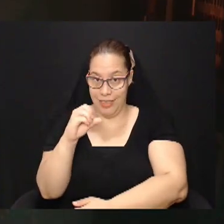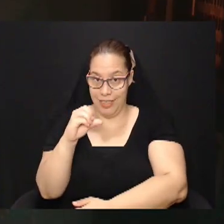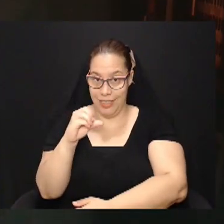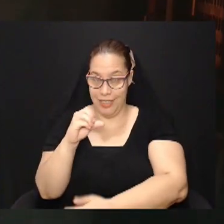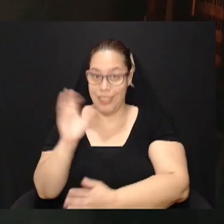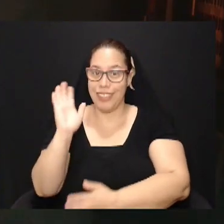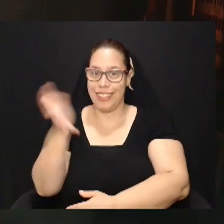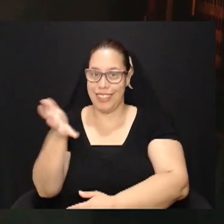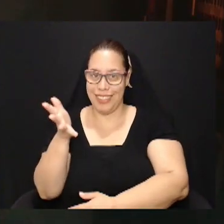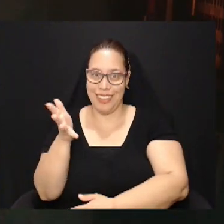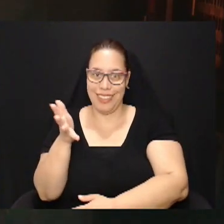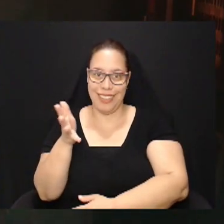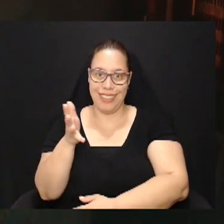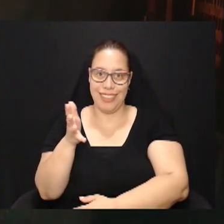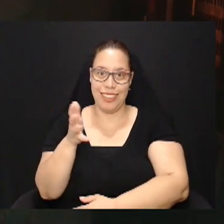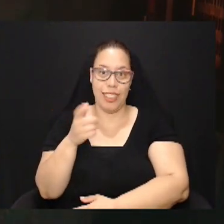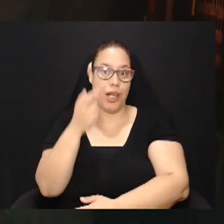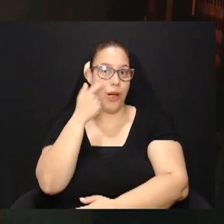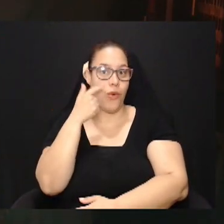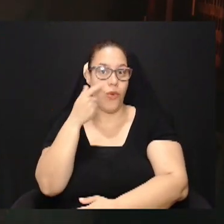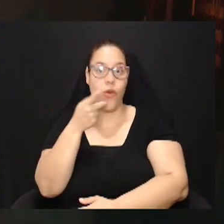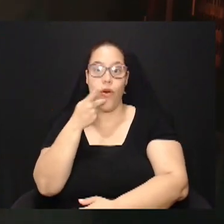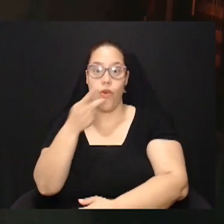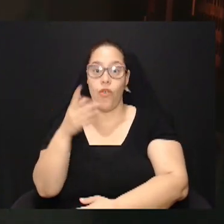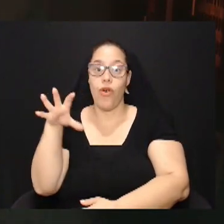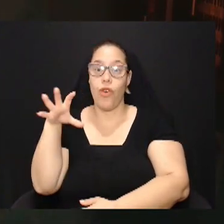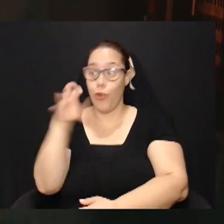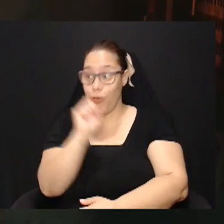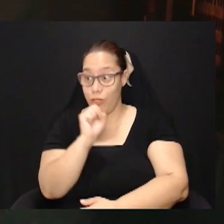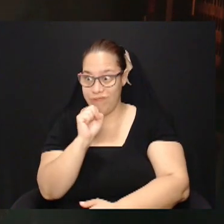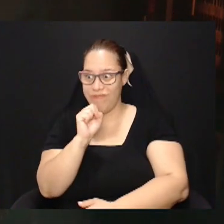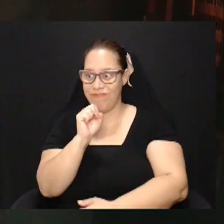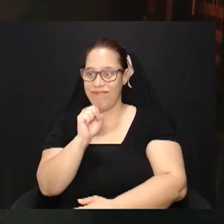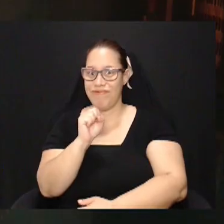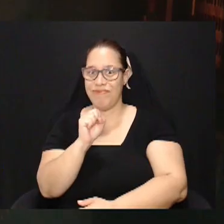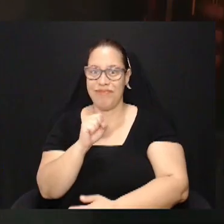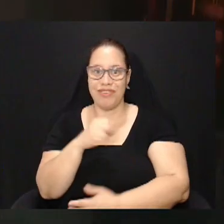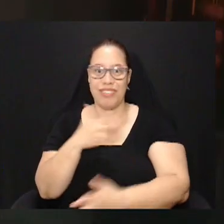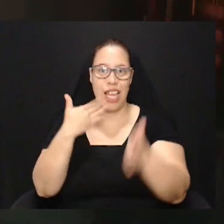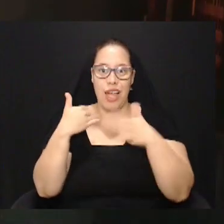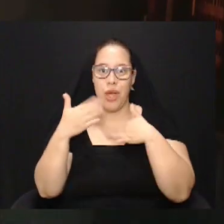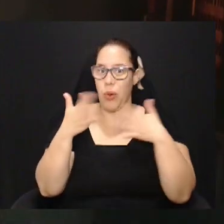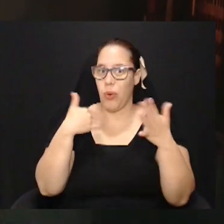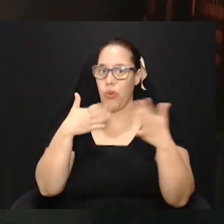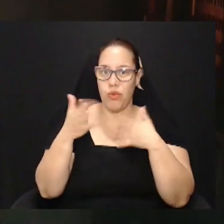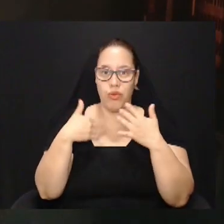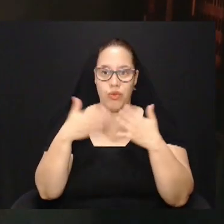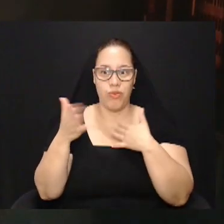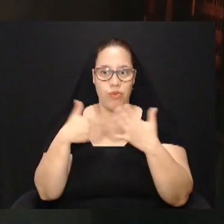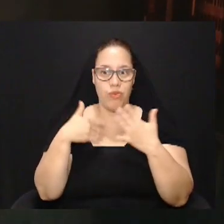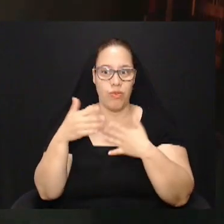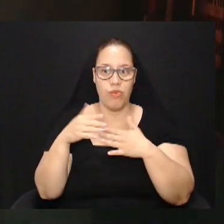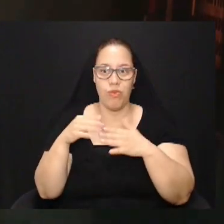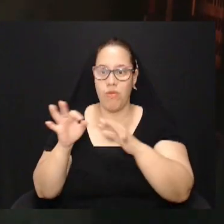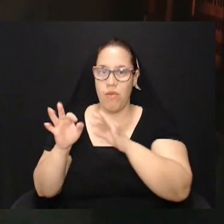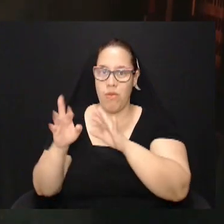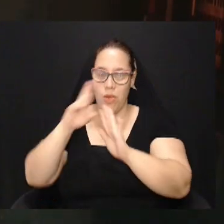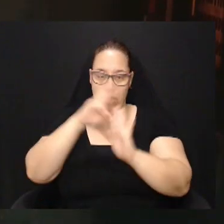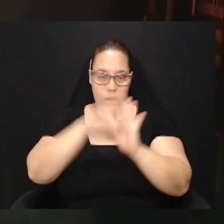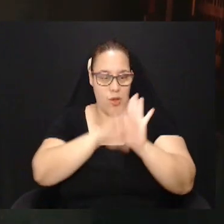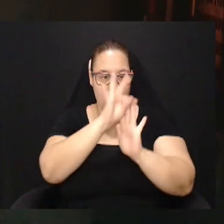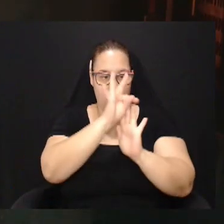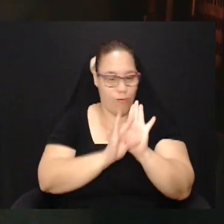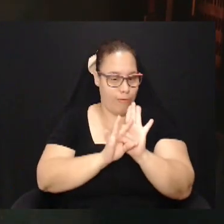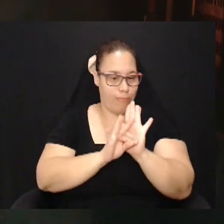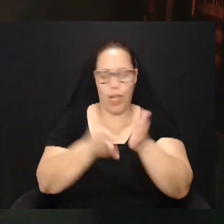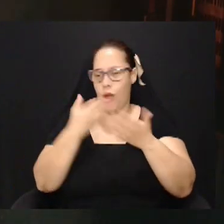Tá vendo? Eu falo que passa rápido demais, a gente começa a conversar e a gente sai do roteiro mesmo, porque a conversa vai fluindo